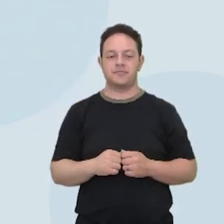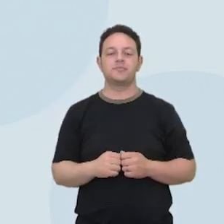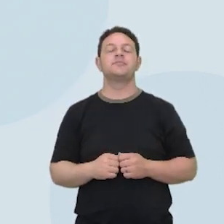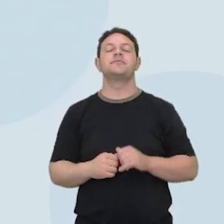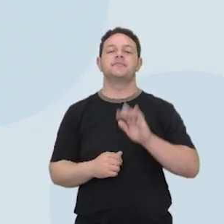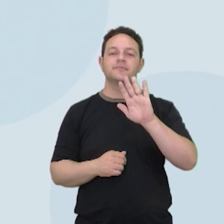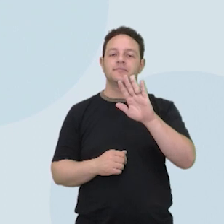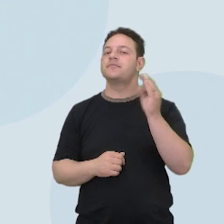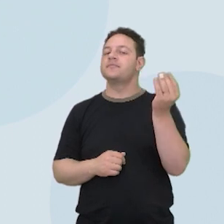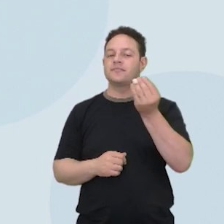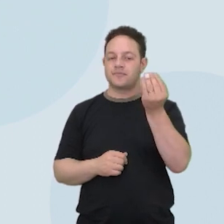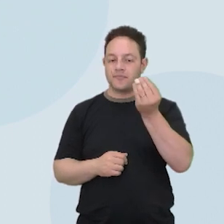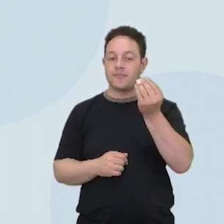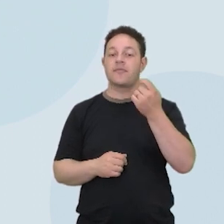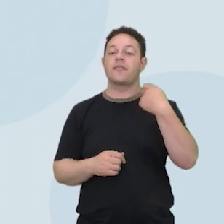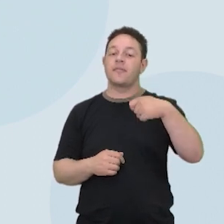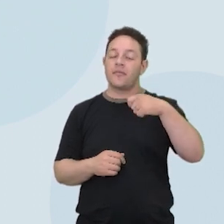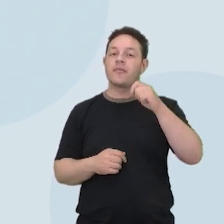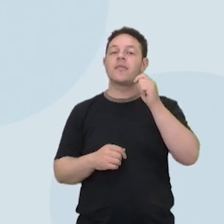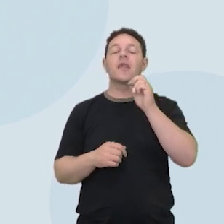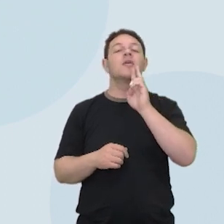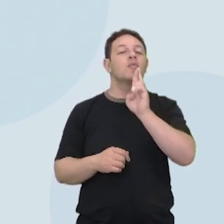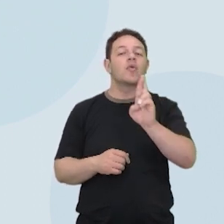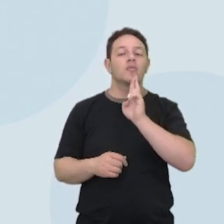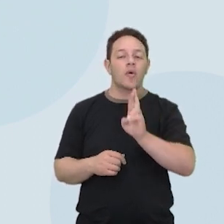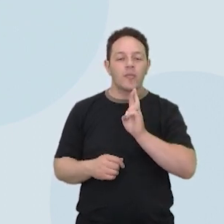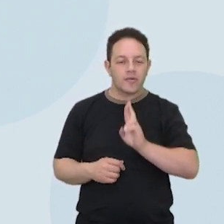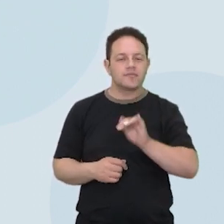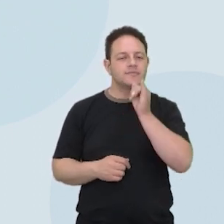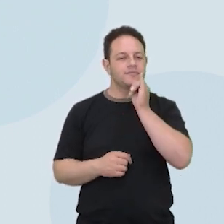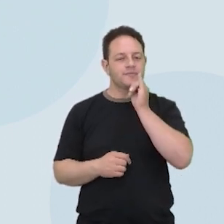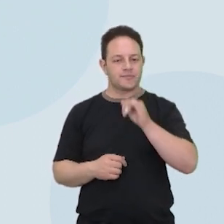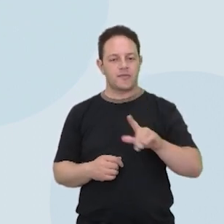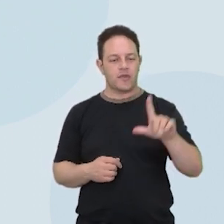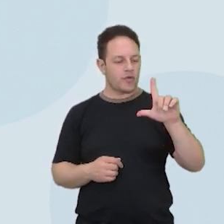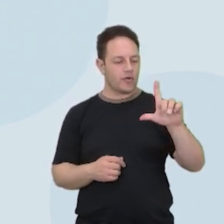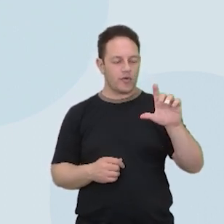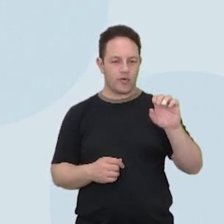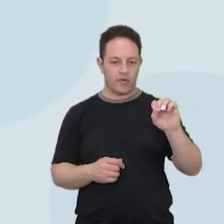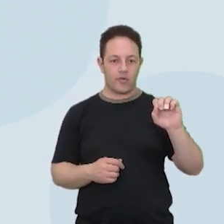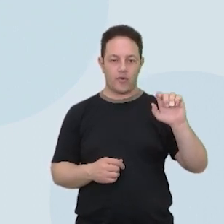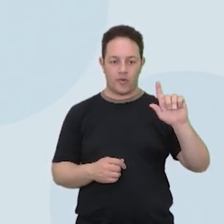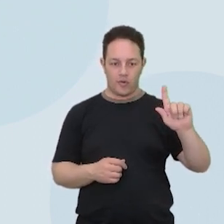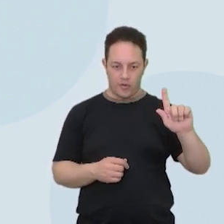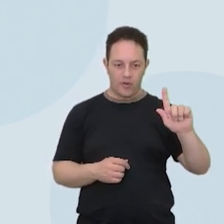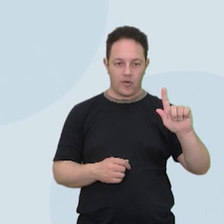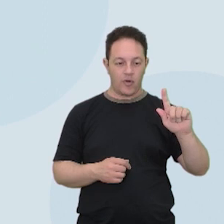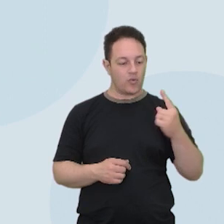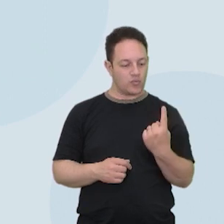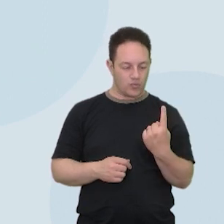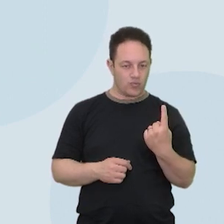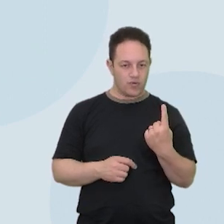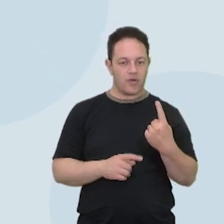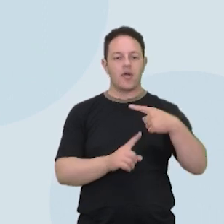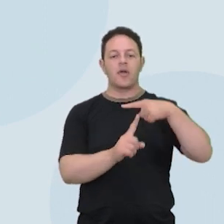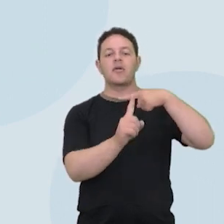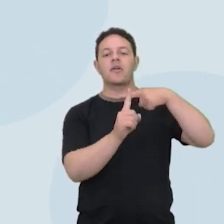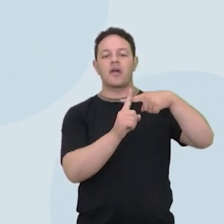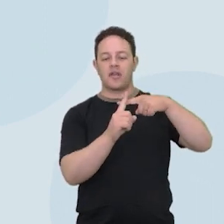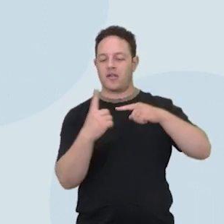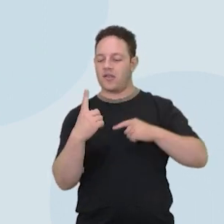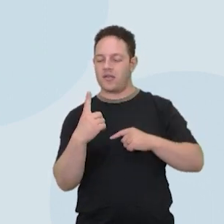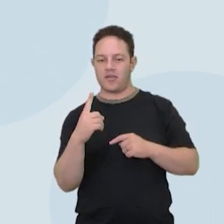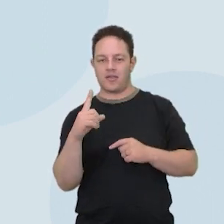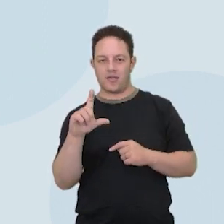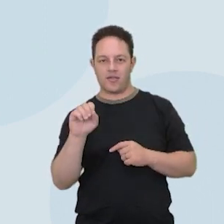o que acontece é que a gente tem que resolver. Então, quanto que é o log de 1 na base 10? É 0. É